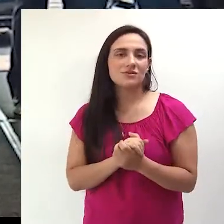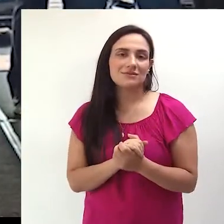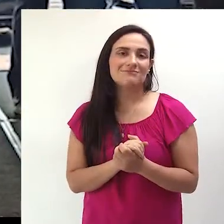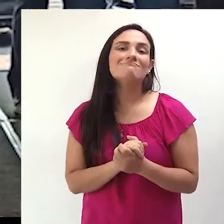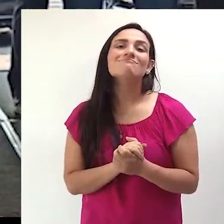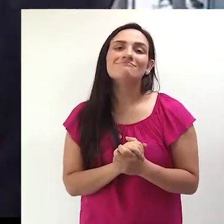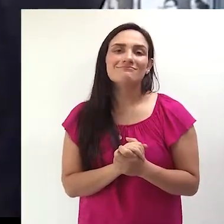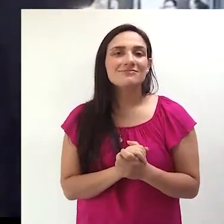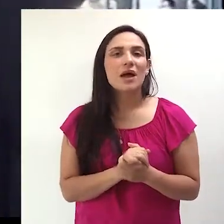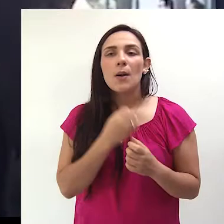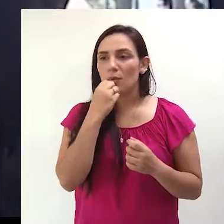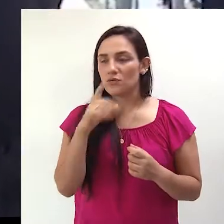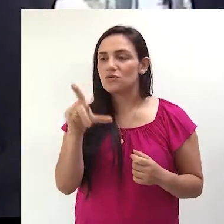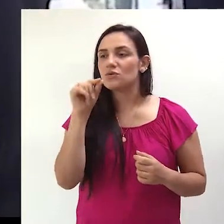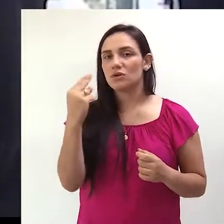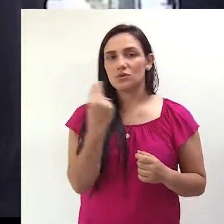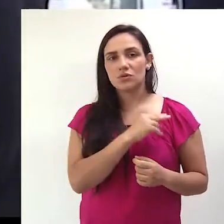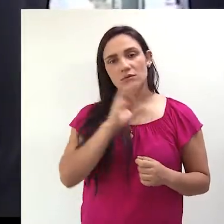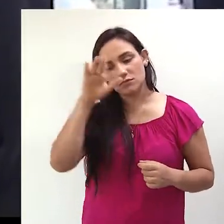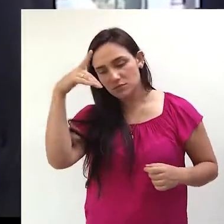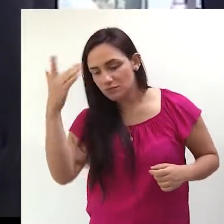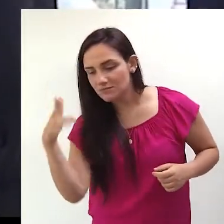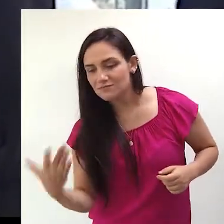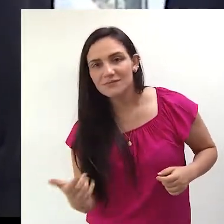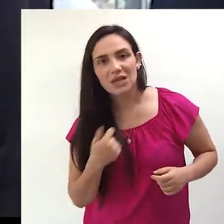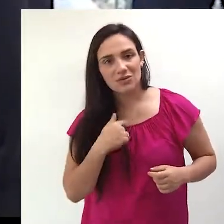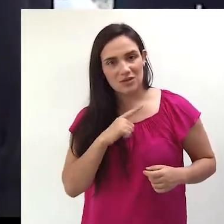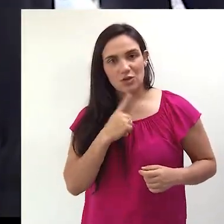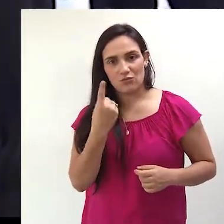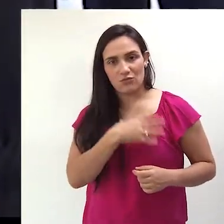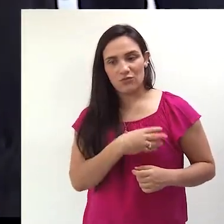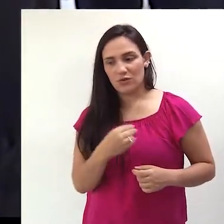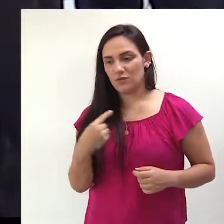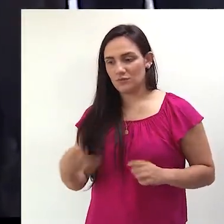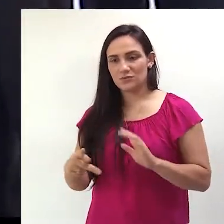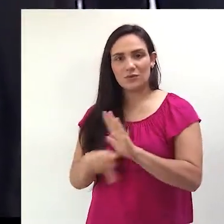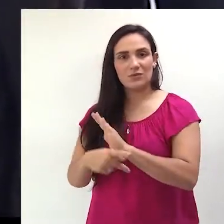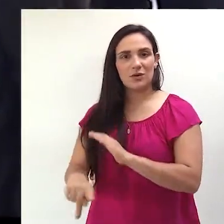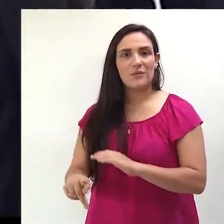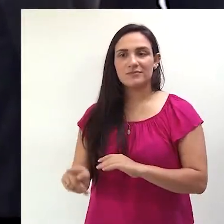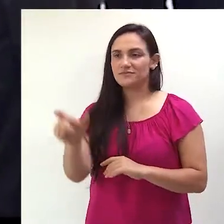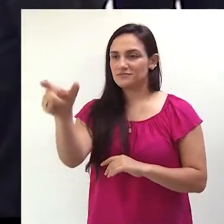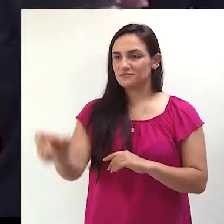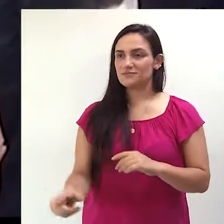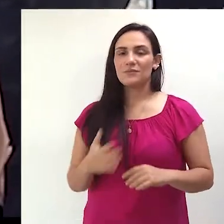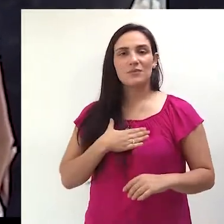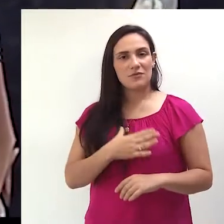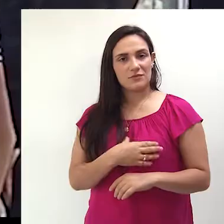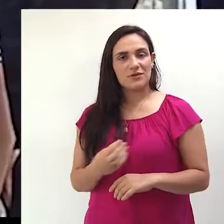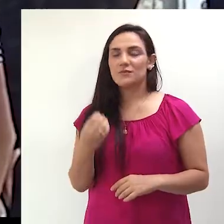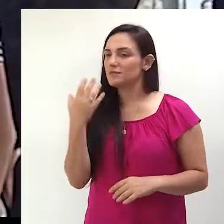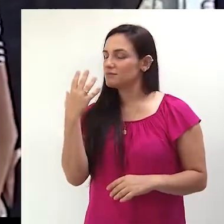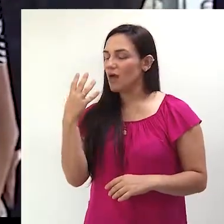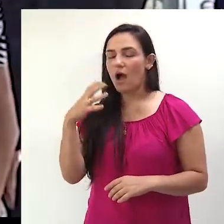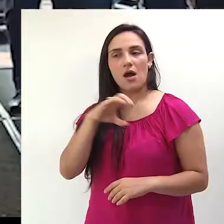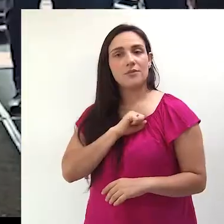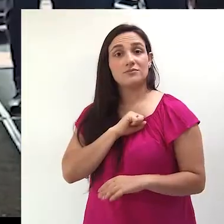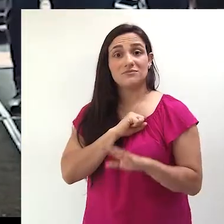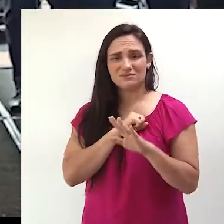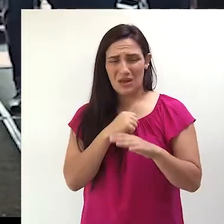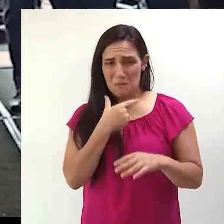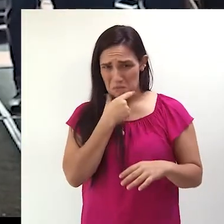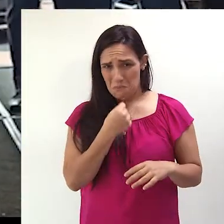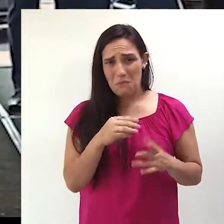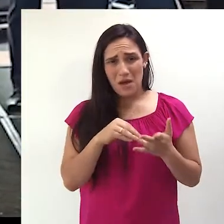esposa, com quem eu tive muito orgulho de ter tido um filho, um homem realmente vocacionado